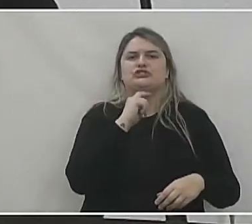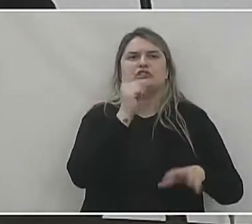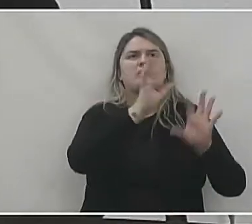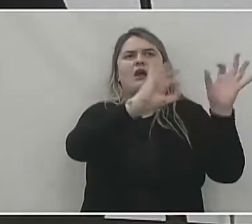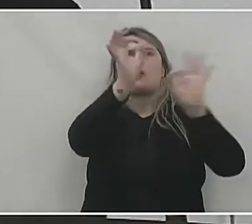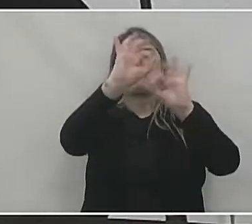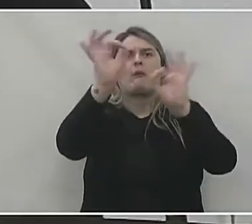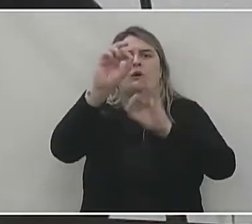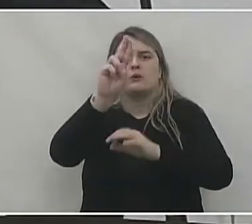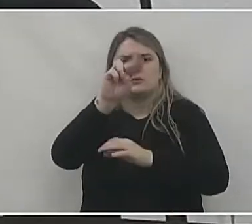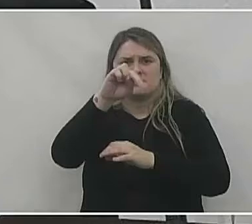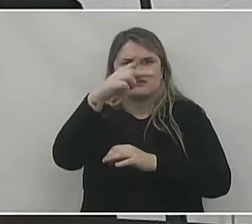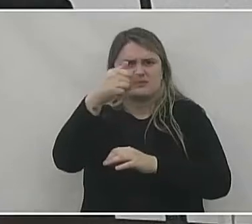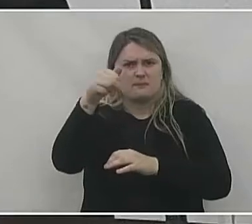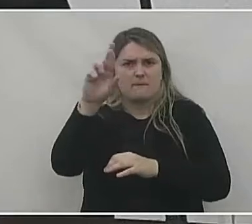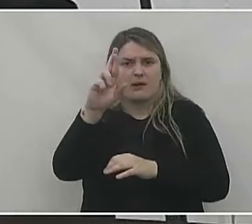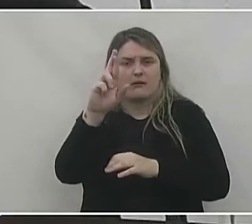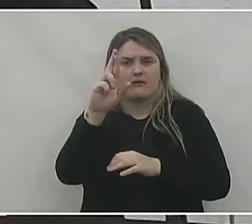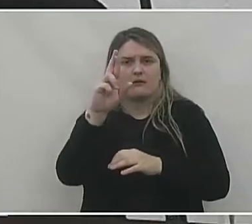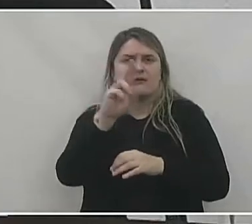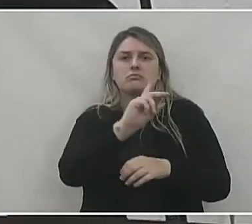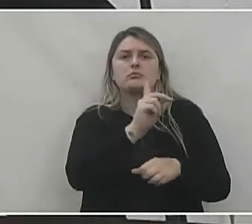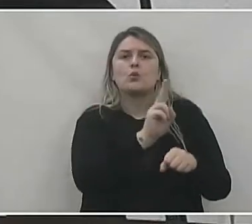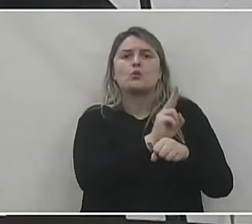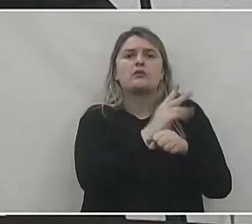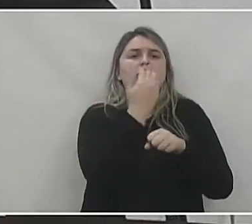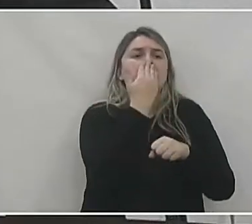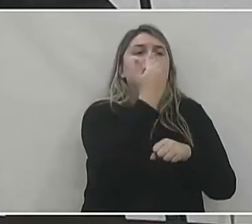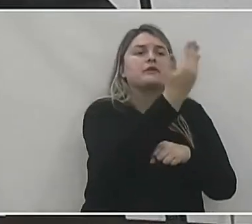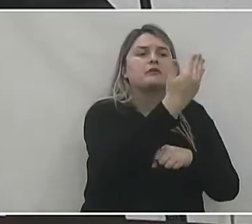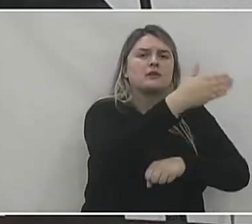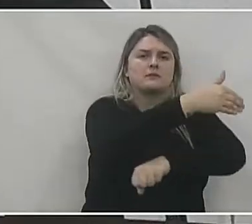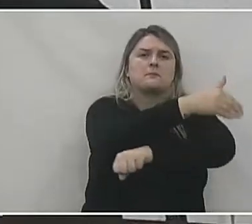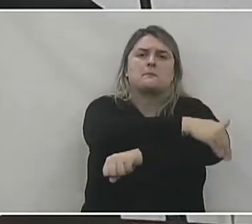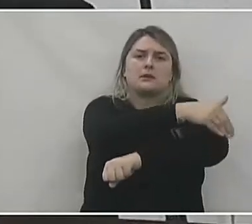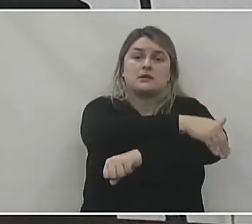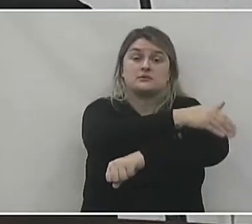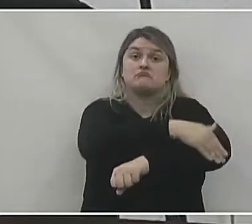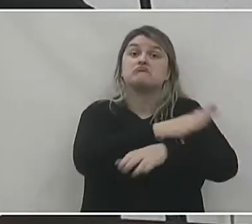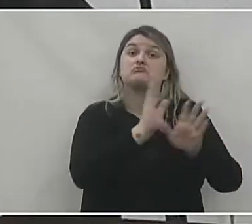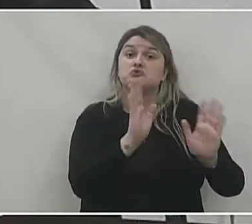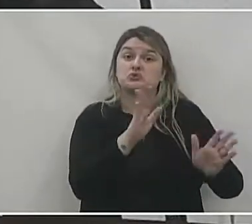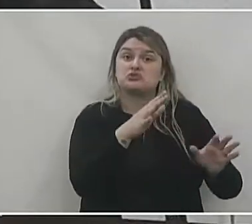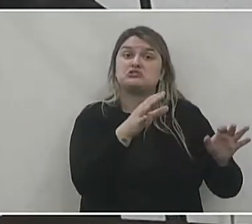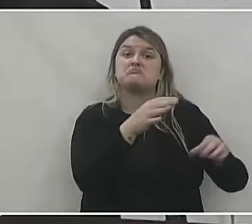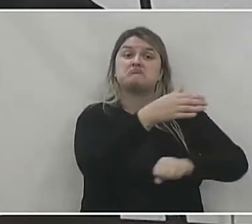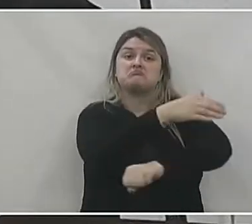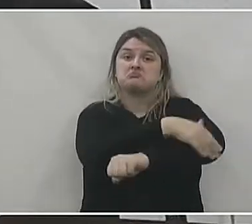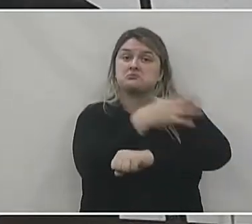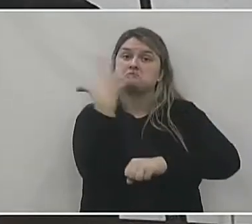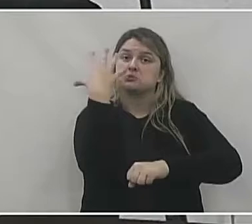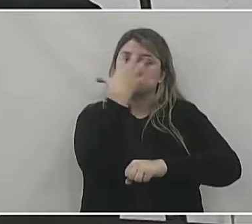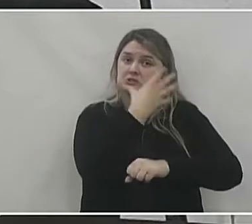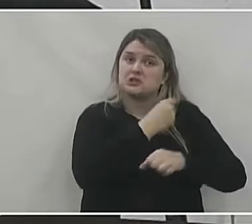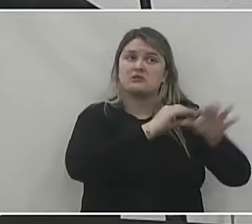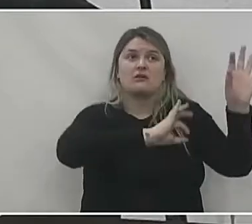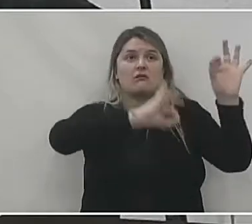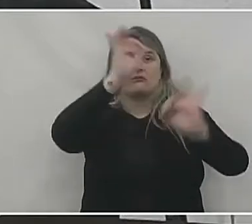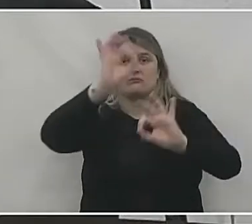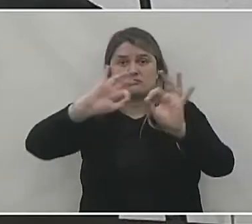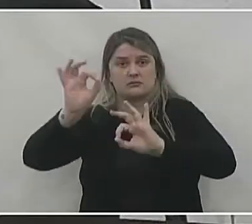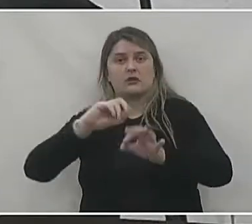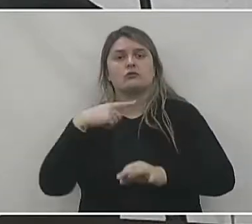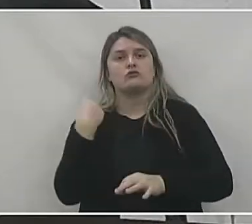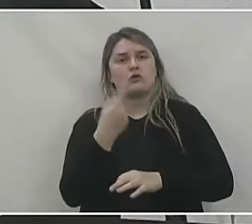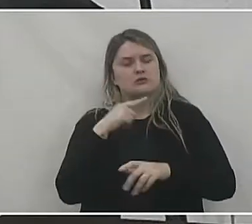a Unespar e não cuidar da praça. E hoje está ali a praça, graças também ao fruto